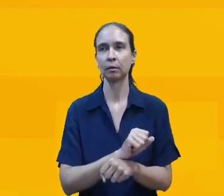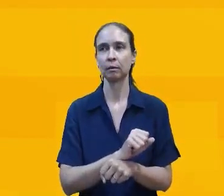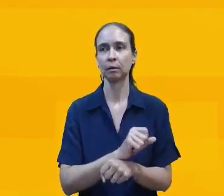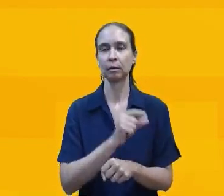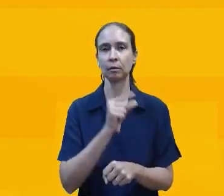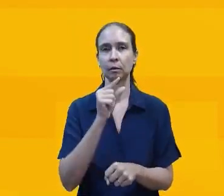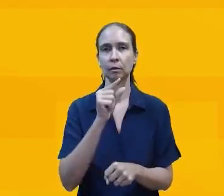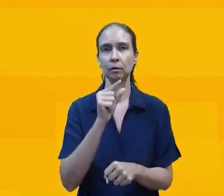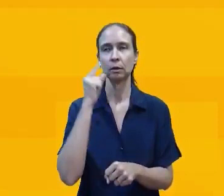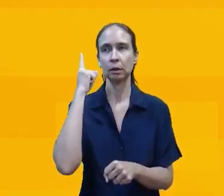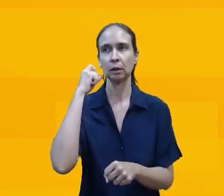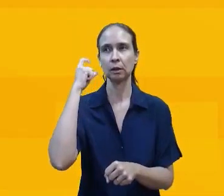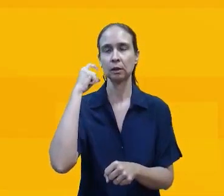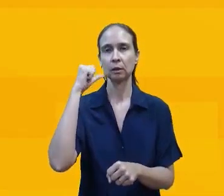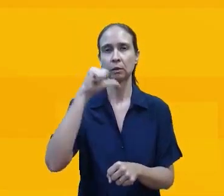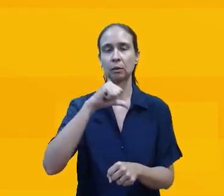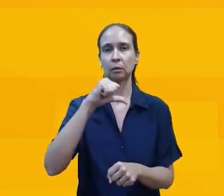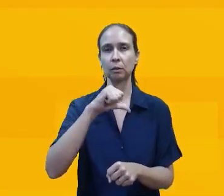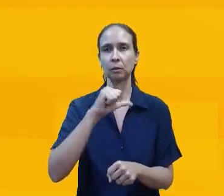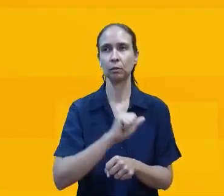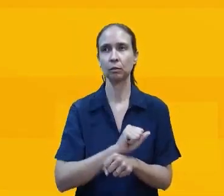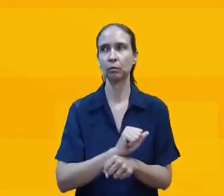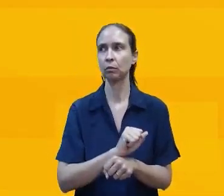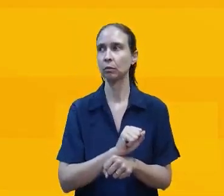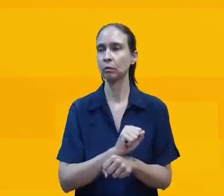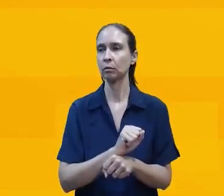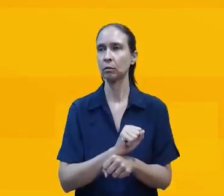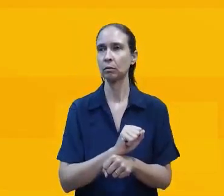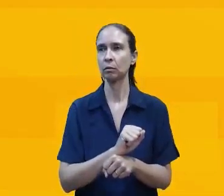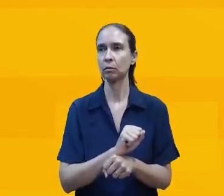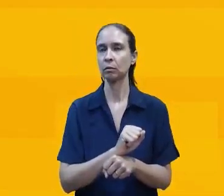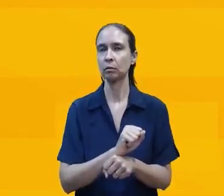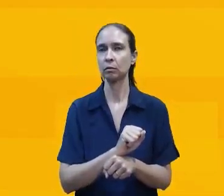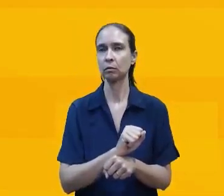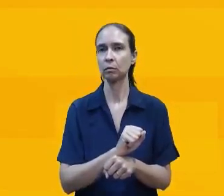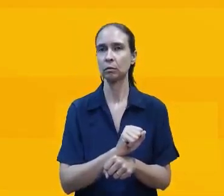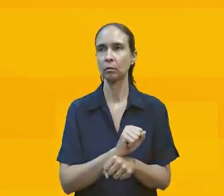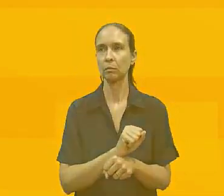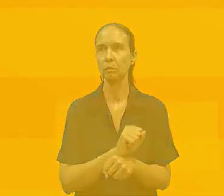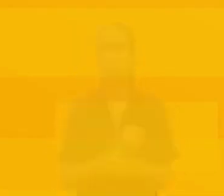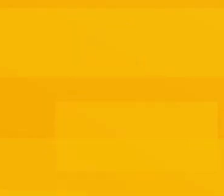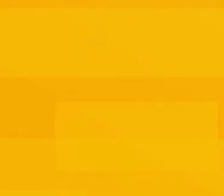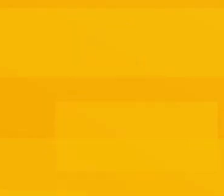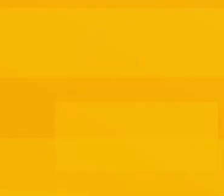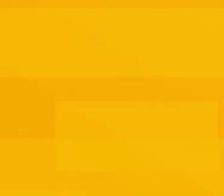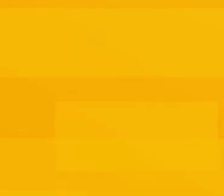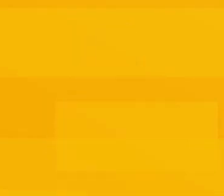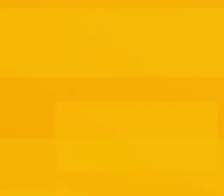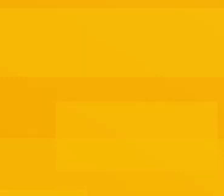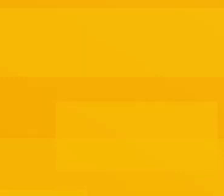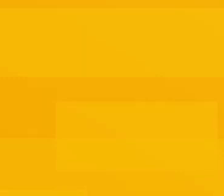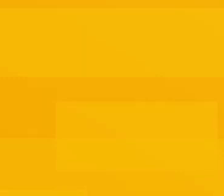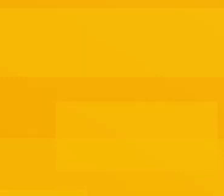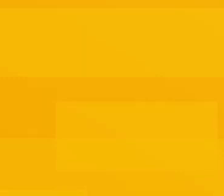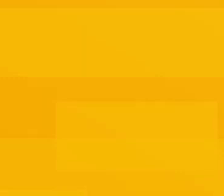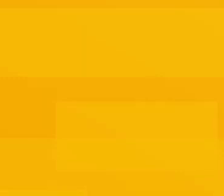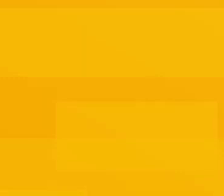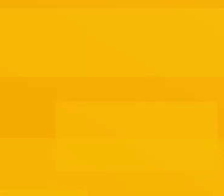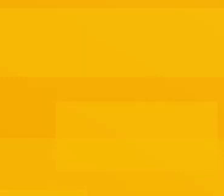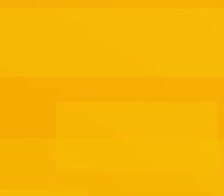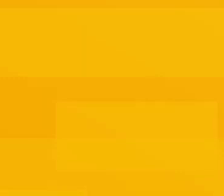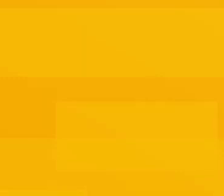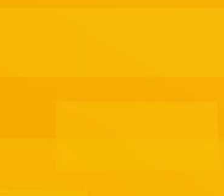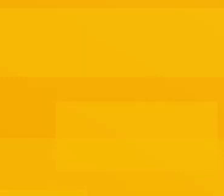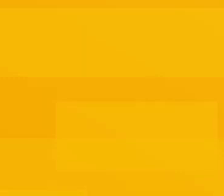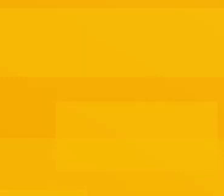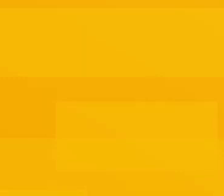que a gente vem trabalhando nesse com a da PEC, também um exemplo para o Brasil, foram as portarias da PEC